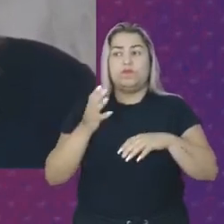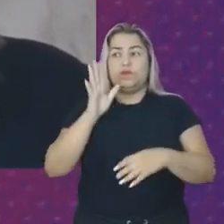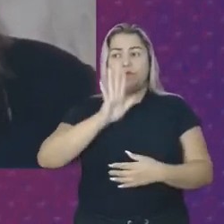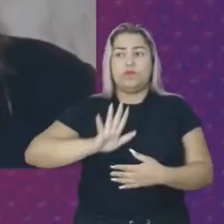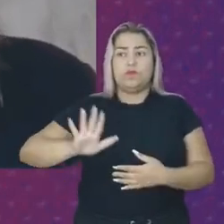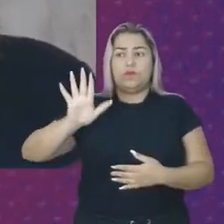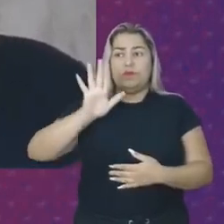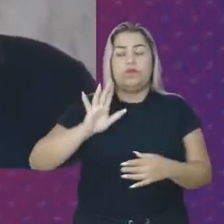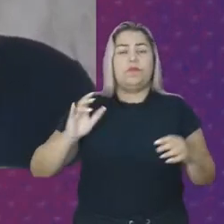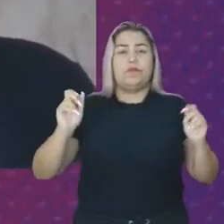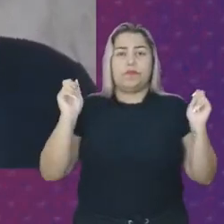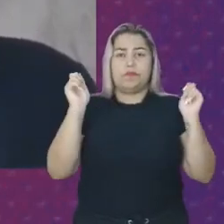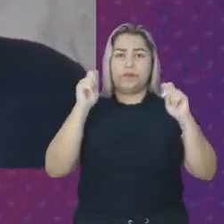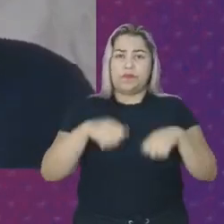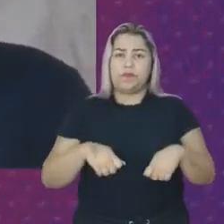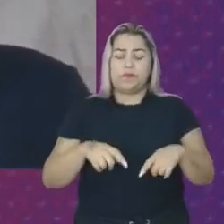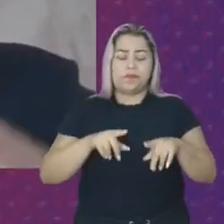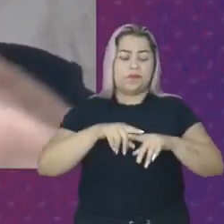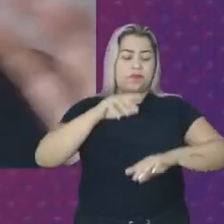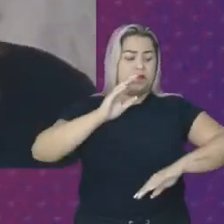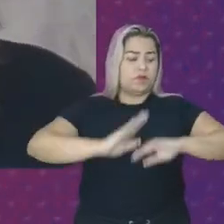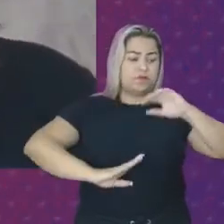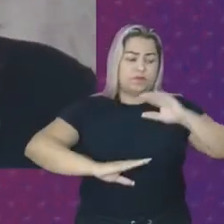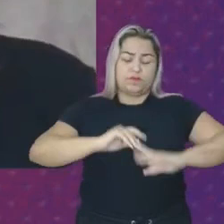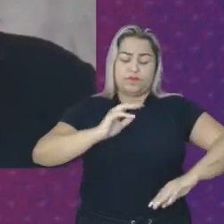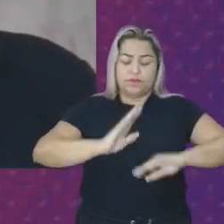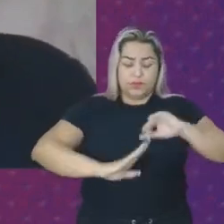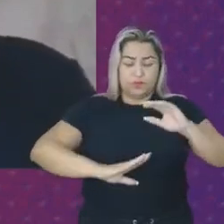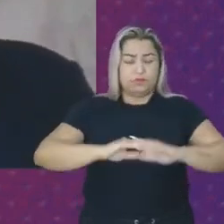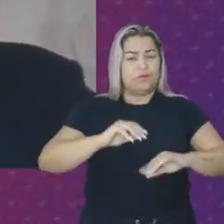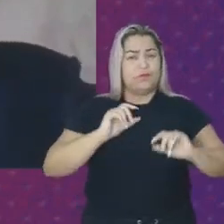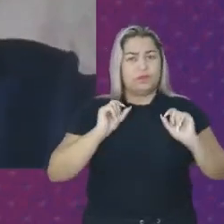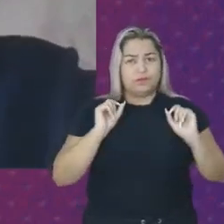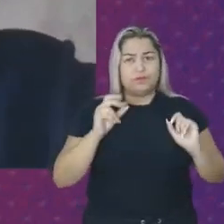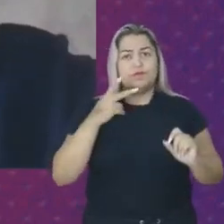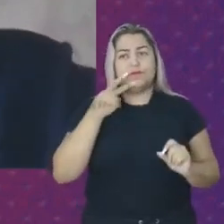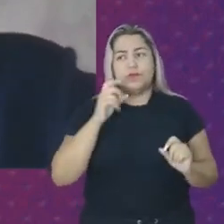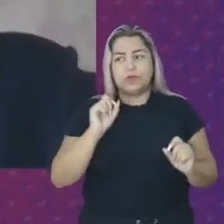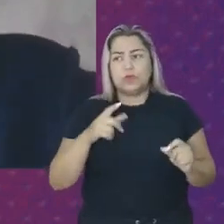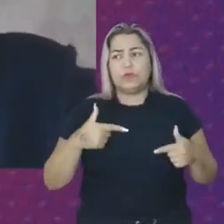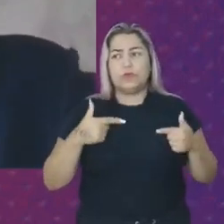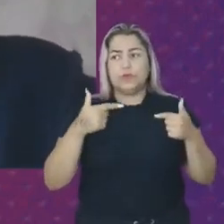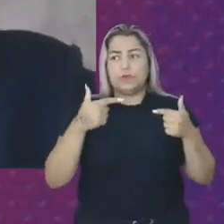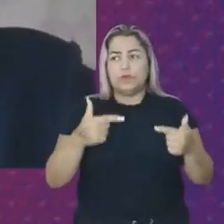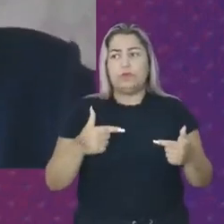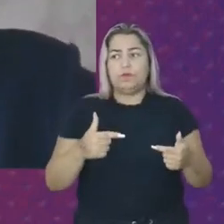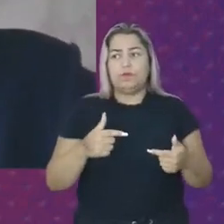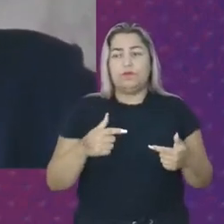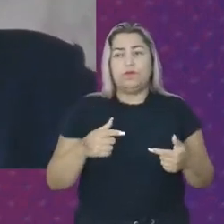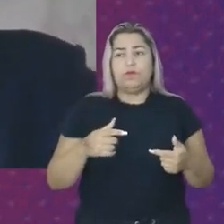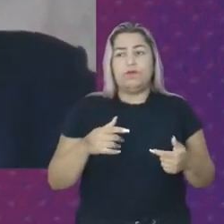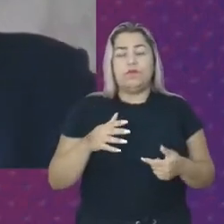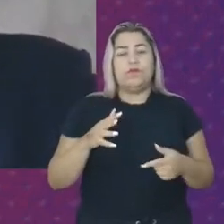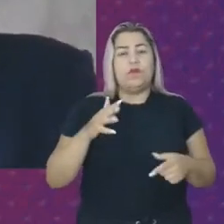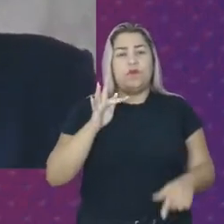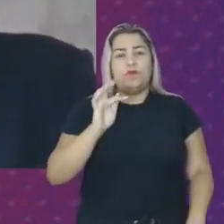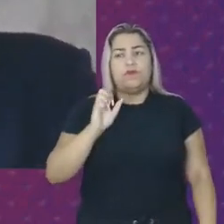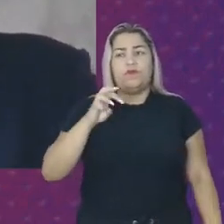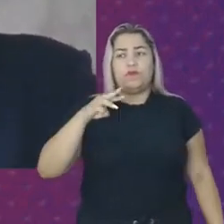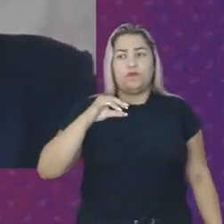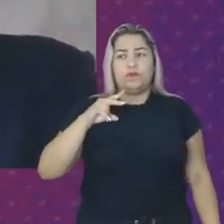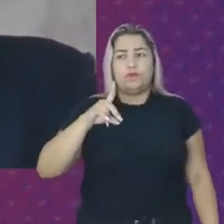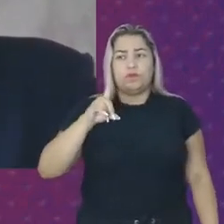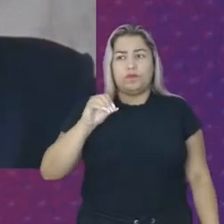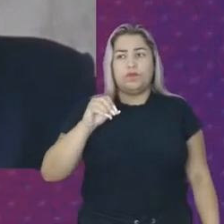é necessário uma ação muito complexa para enfrentamento ao feminicídio. Lembrando